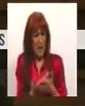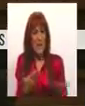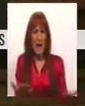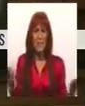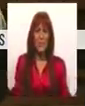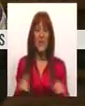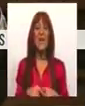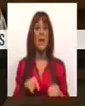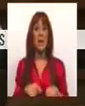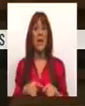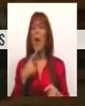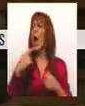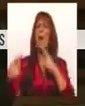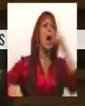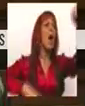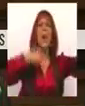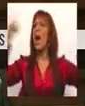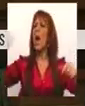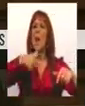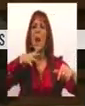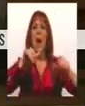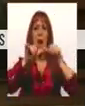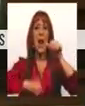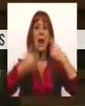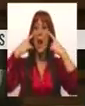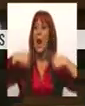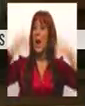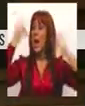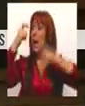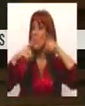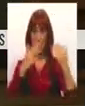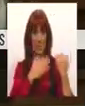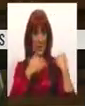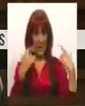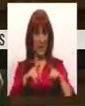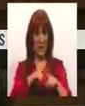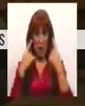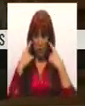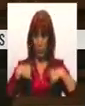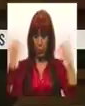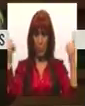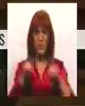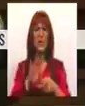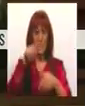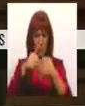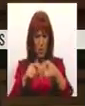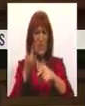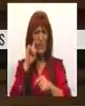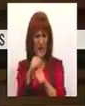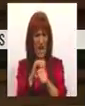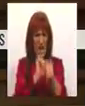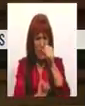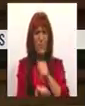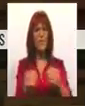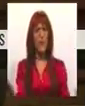e que ecoam em declarações públicas de pessoas que têm responsabilidades públicas, incluindo defender a sua